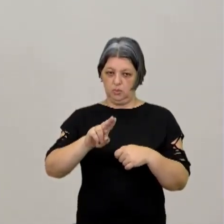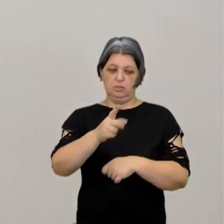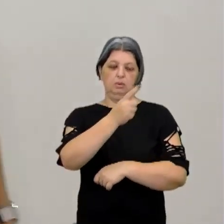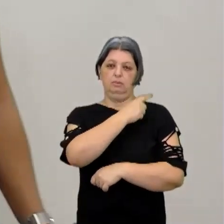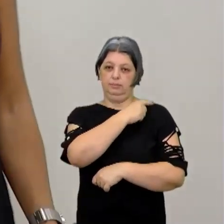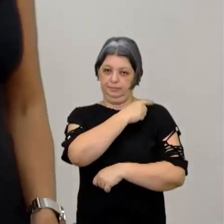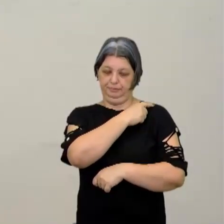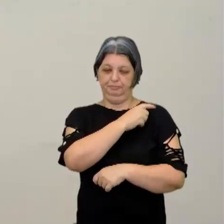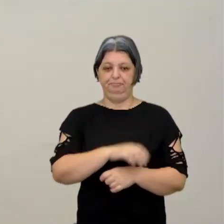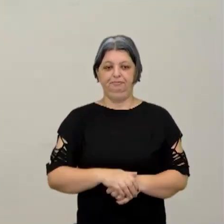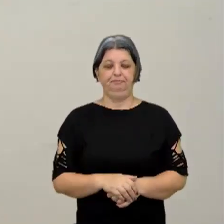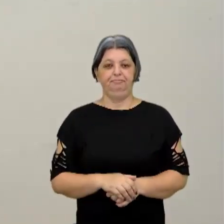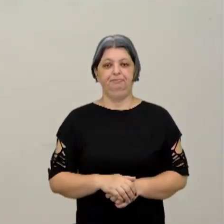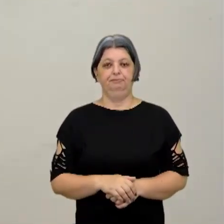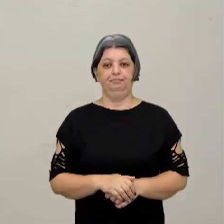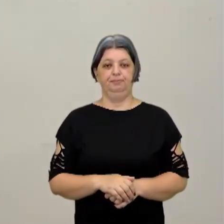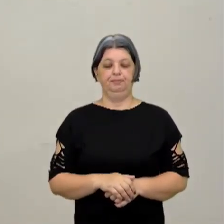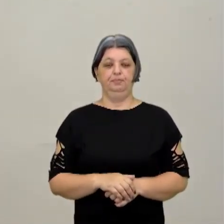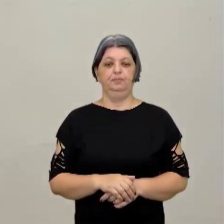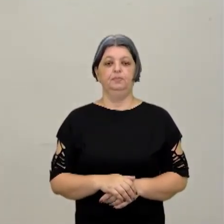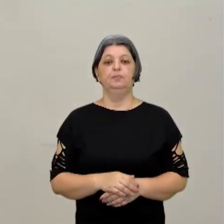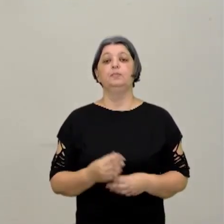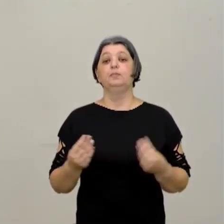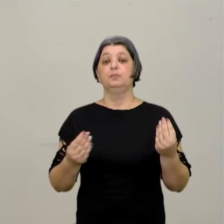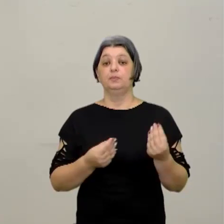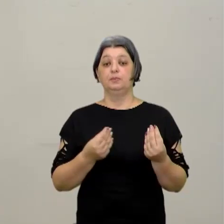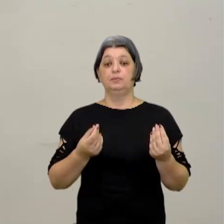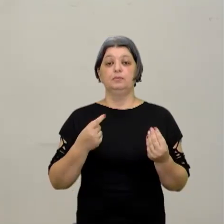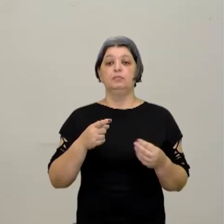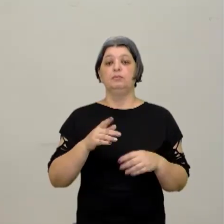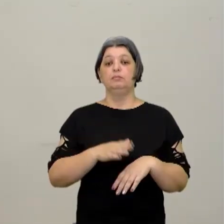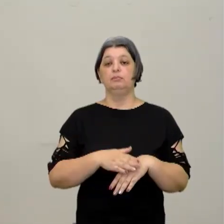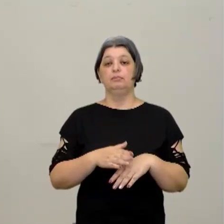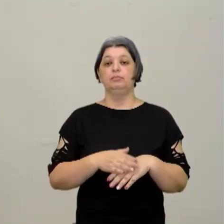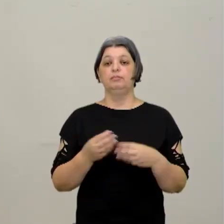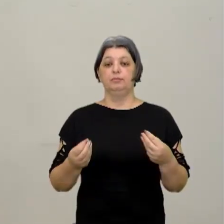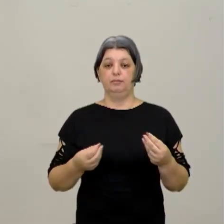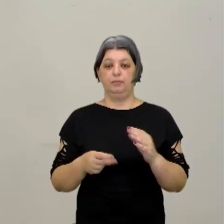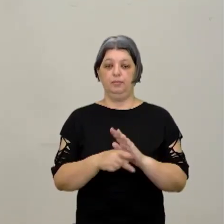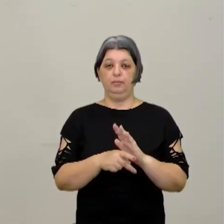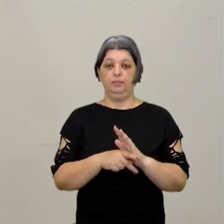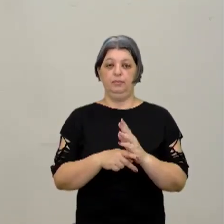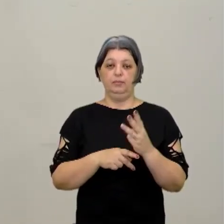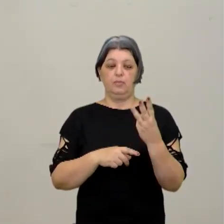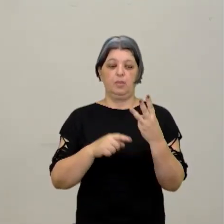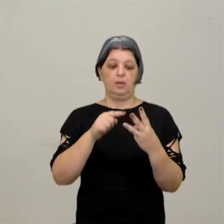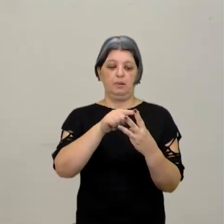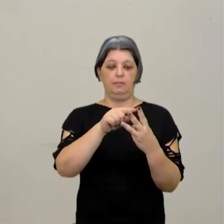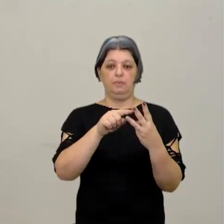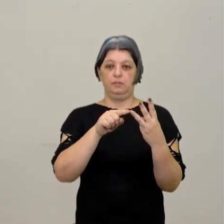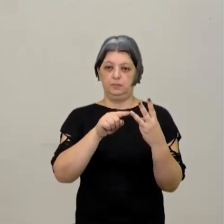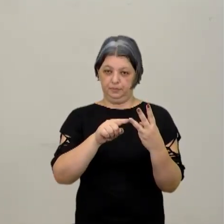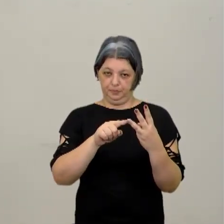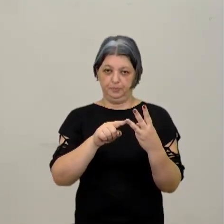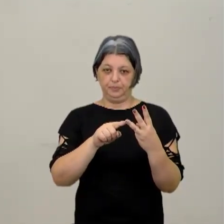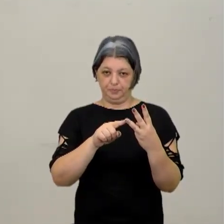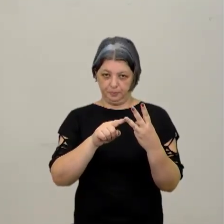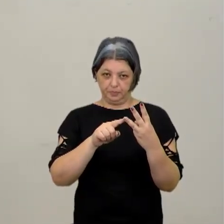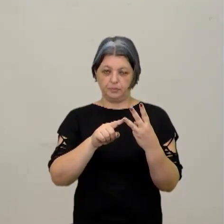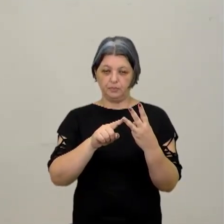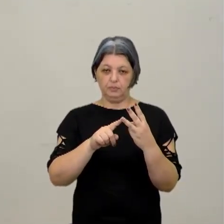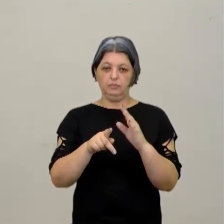tá certa então vamos olhar aqui né como que vai ficar o que a gente vai fazer vai colocar esses três pontos né as